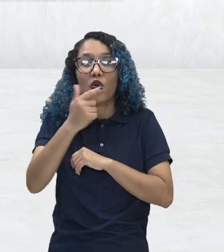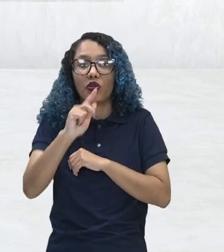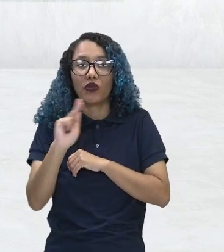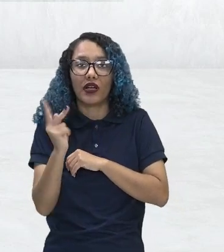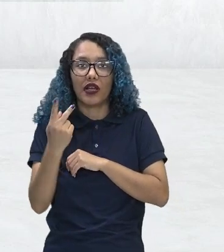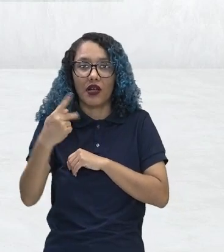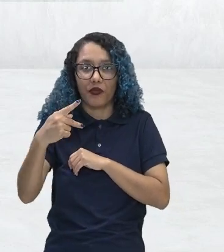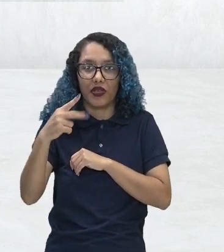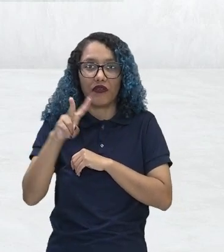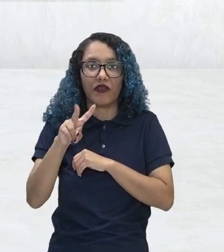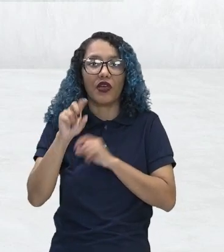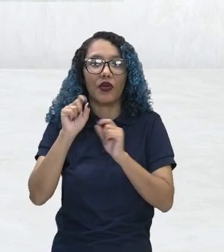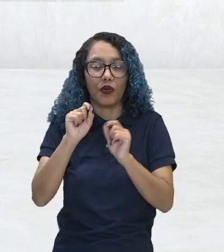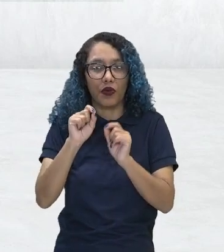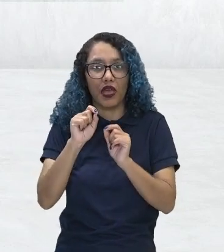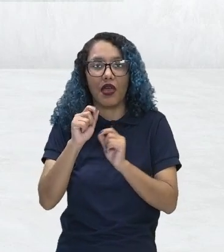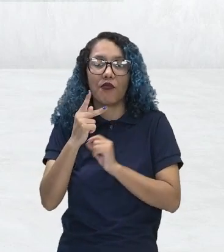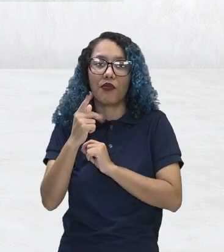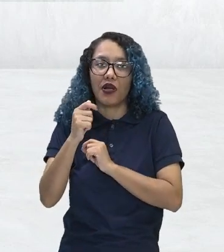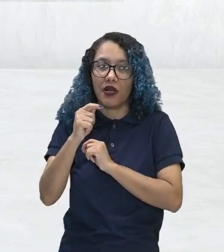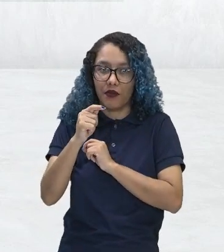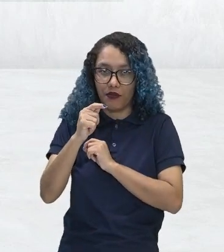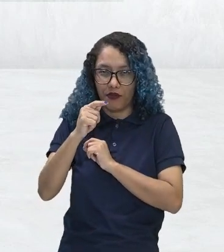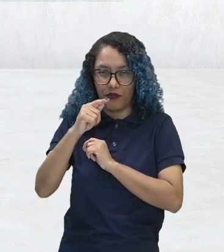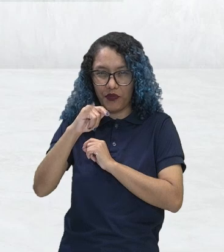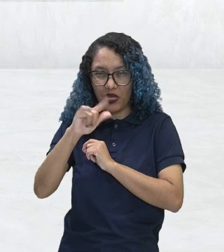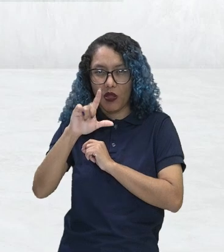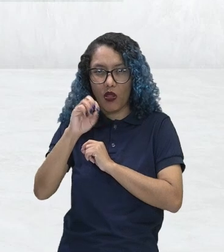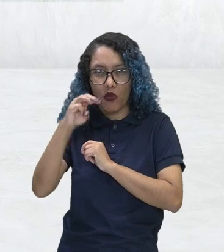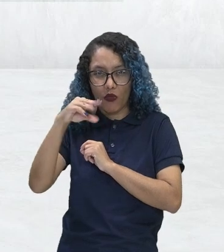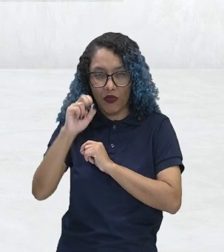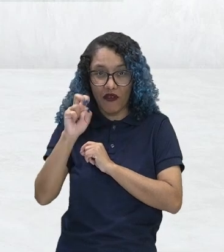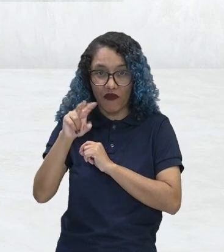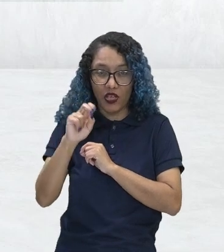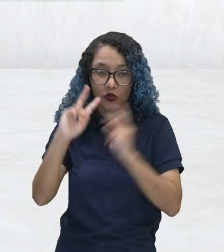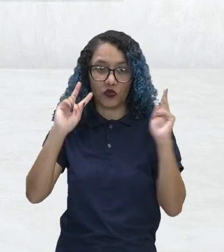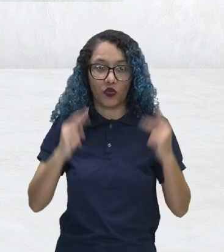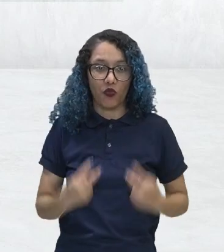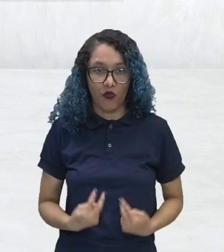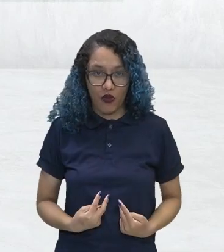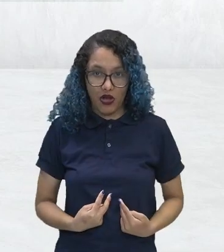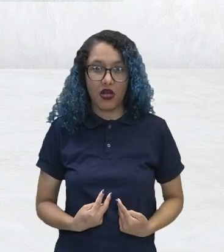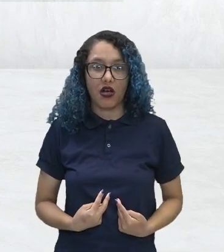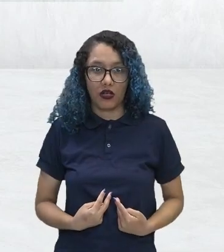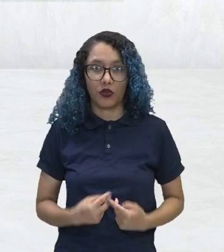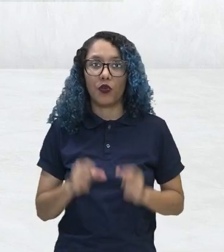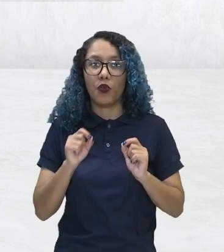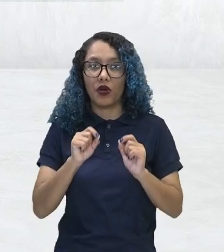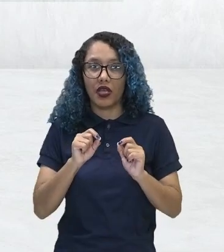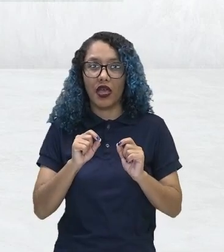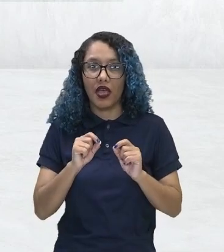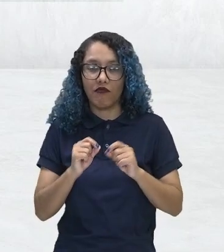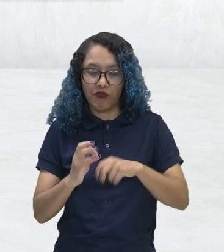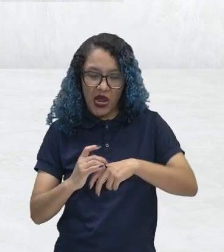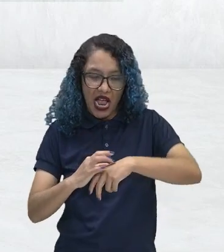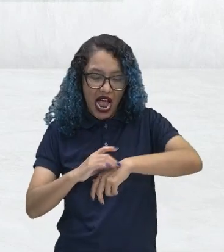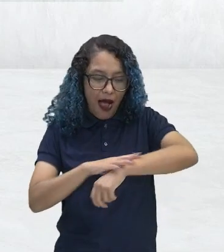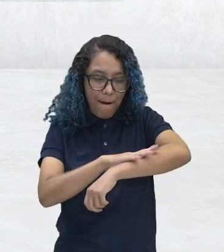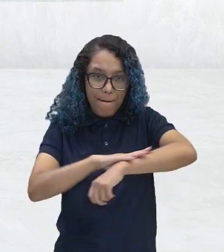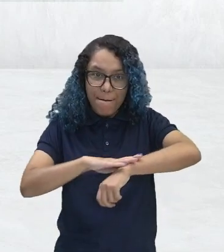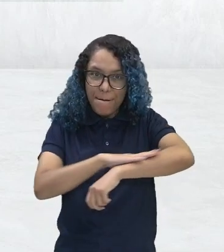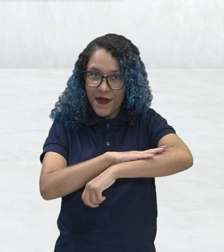papilomavírus humanos, ou seja, é um vírus que infecta a pele, a